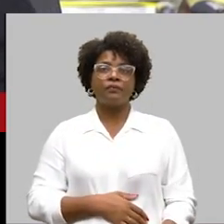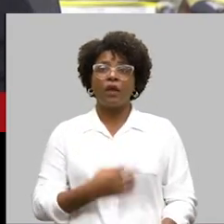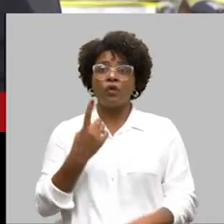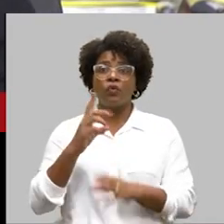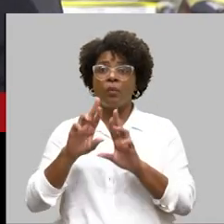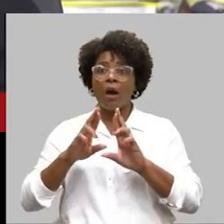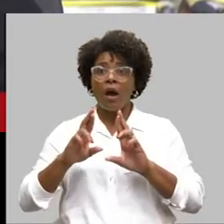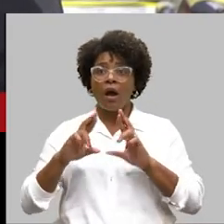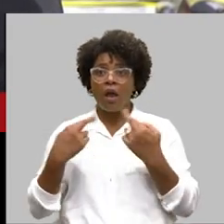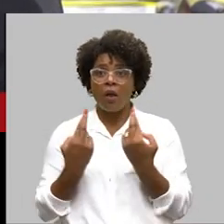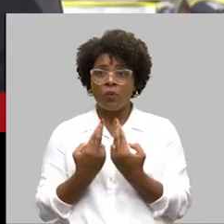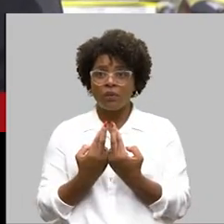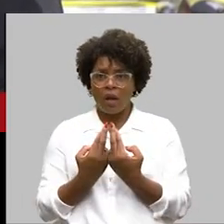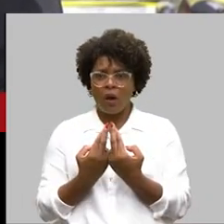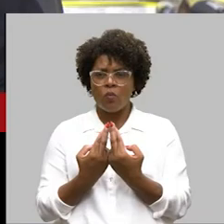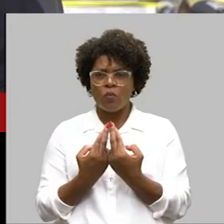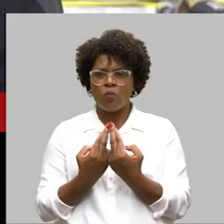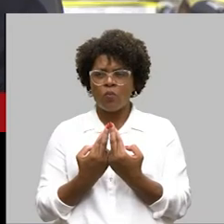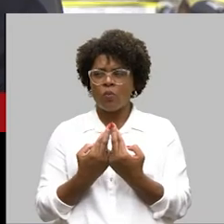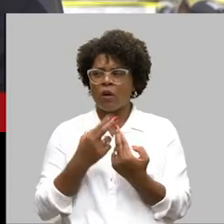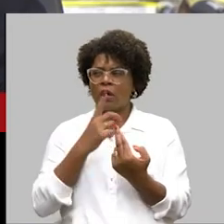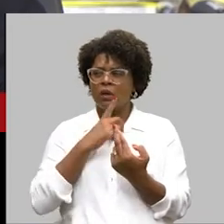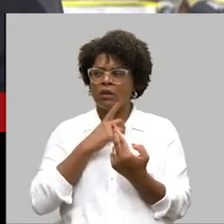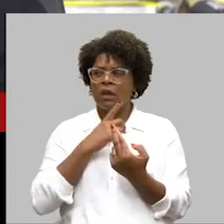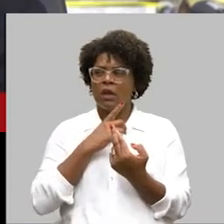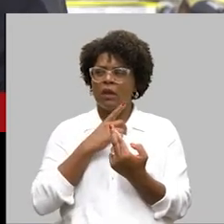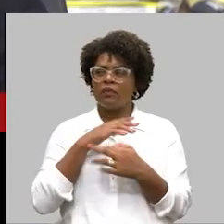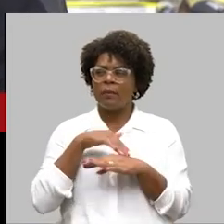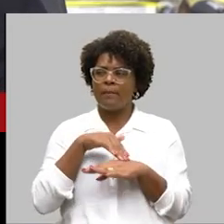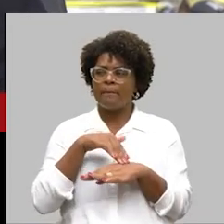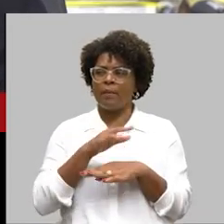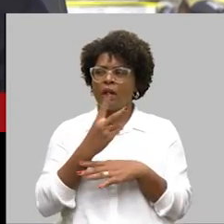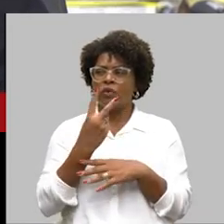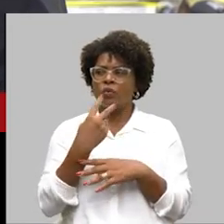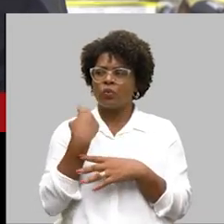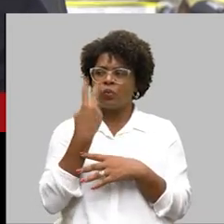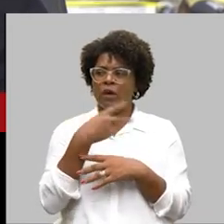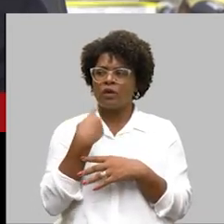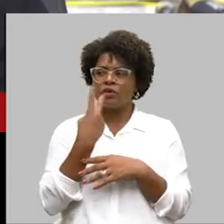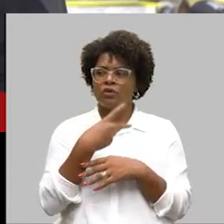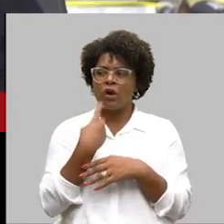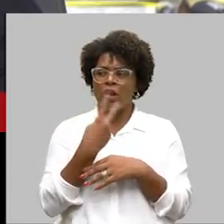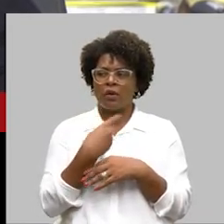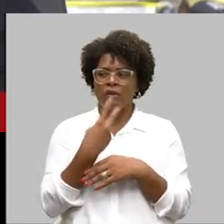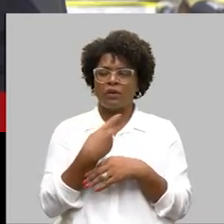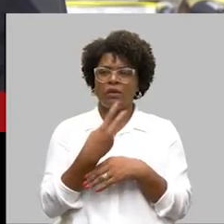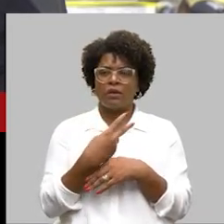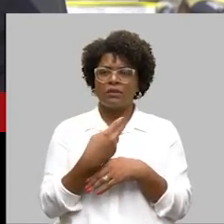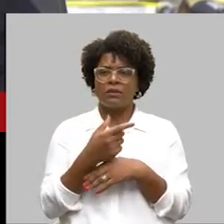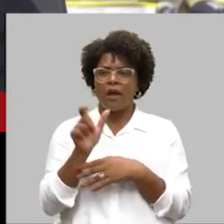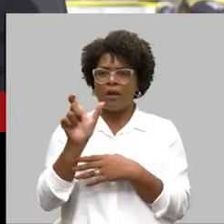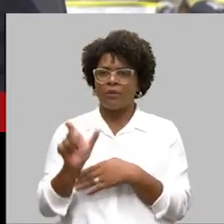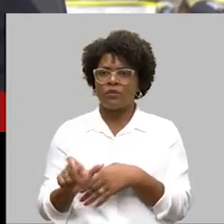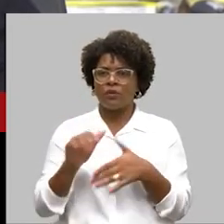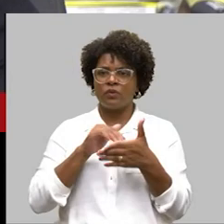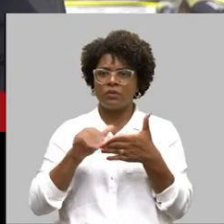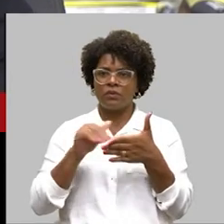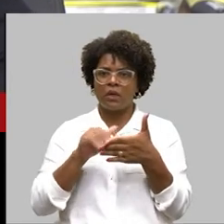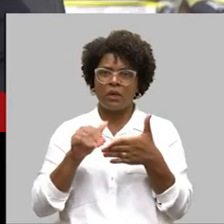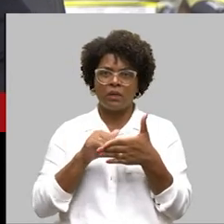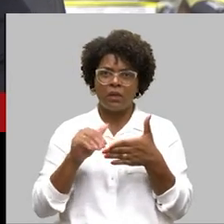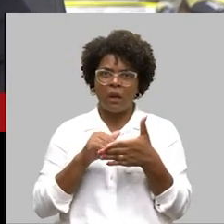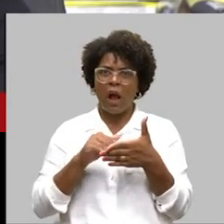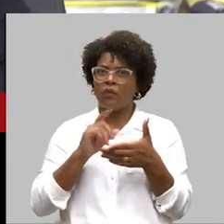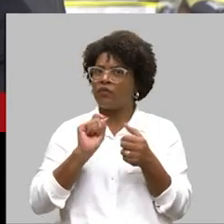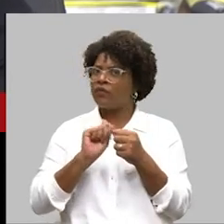que ultrapassou mais de 2 horas de duração o secretário se